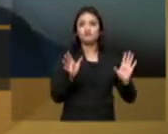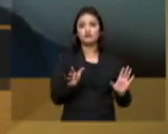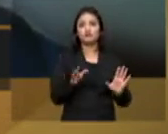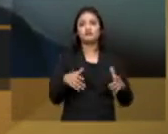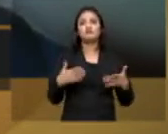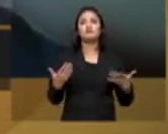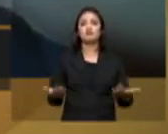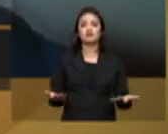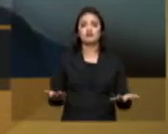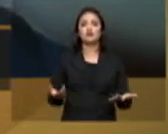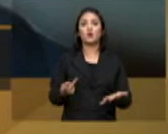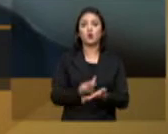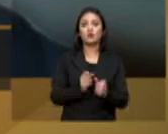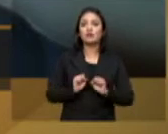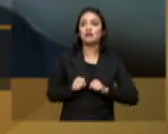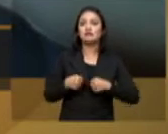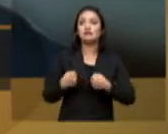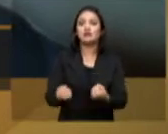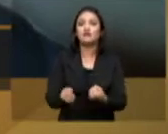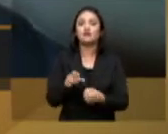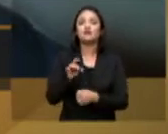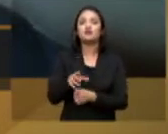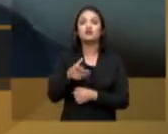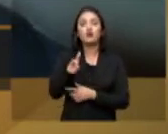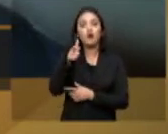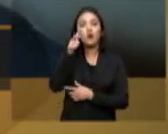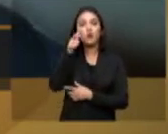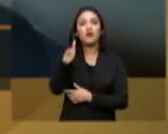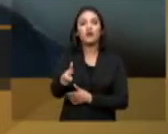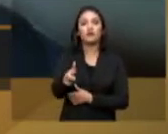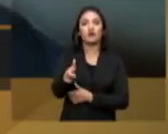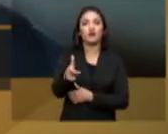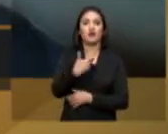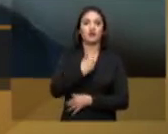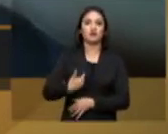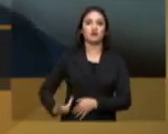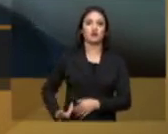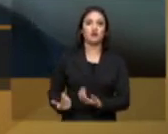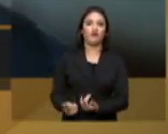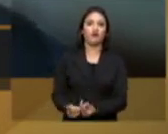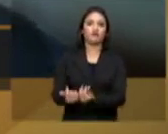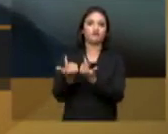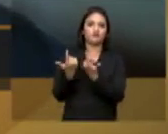havendo a defesa unicamente dos interesses fiscais da fazenda pública.